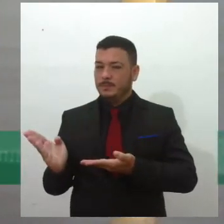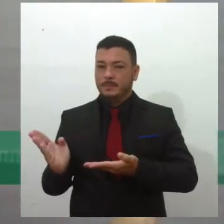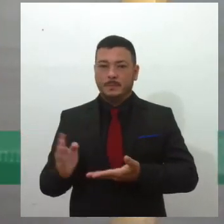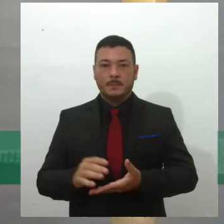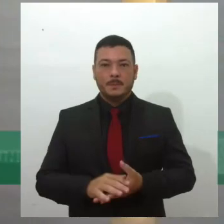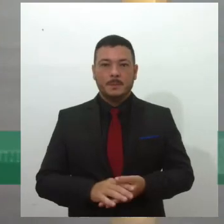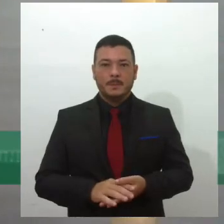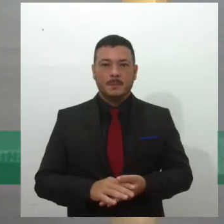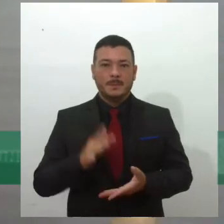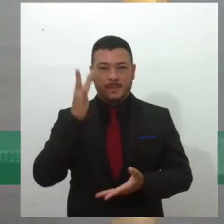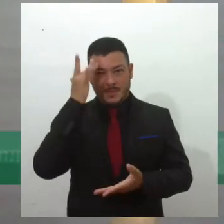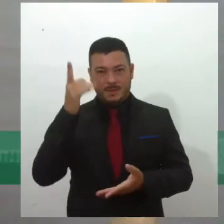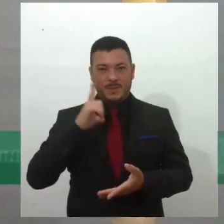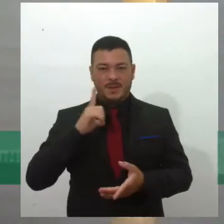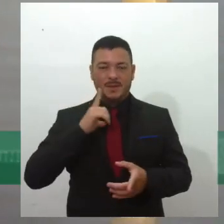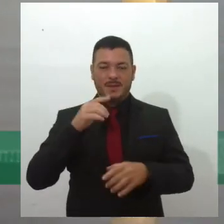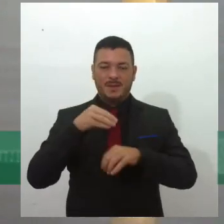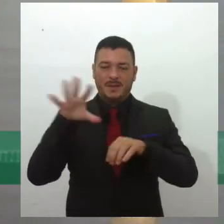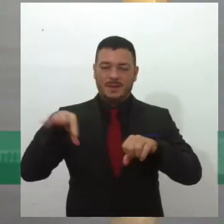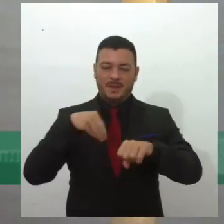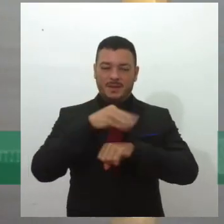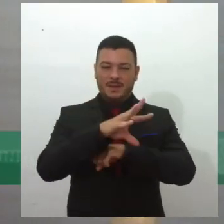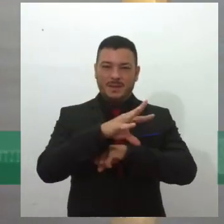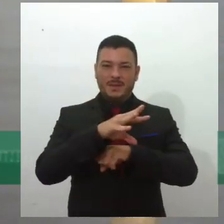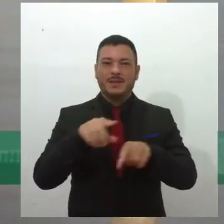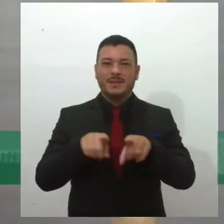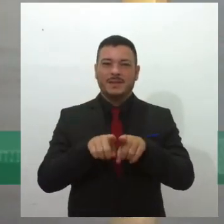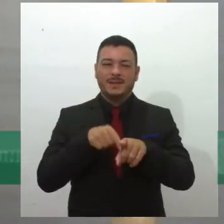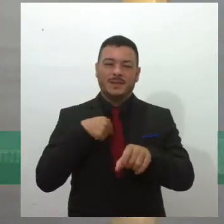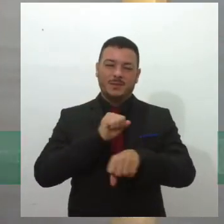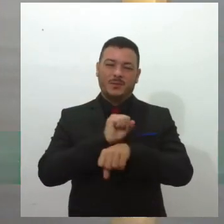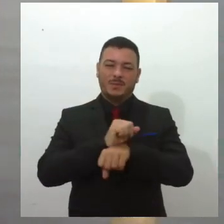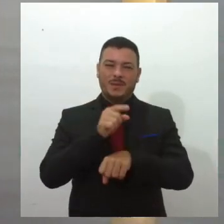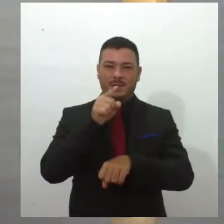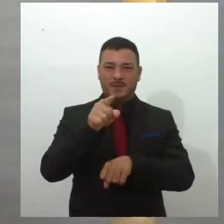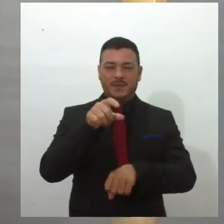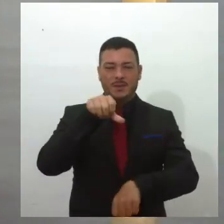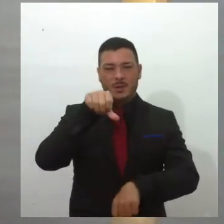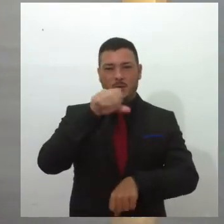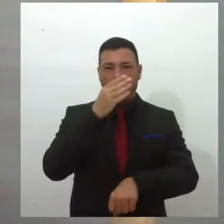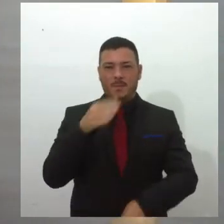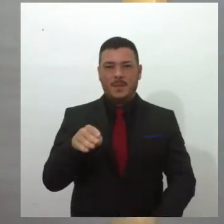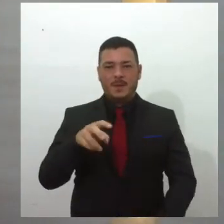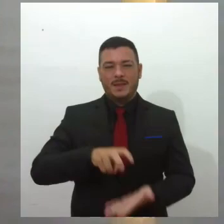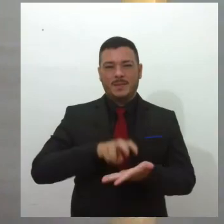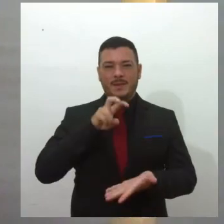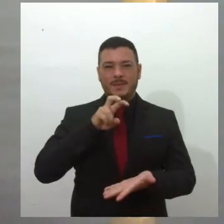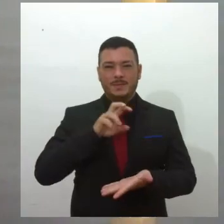988-528-774. Amanhã tem mais Congresso em Pauta e eu aguardo você às 9:30 da manhã.